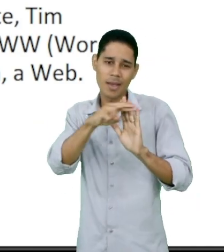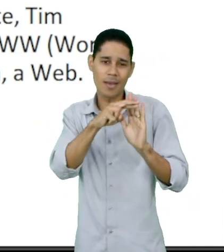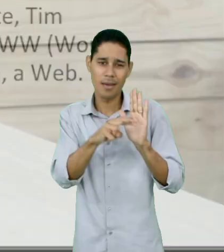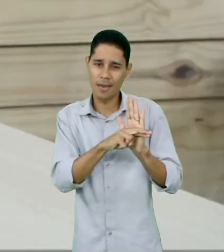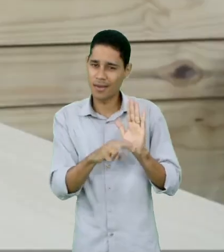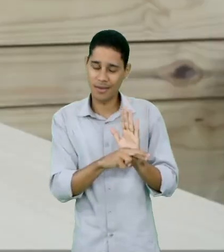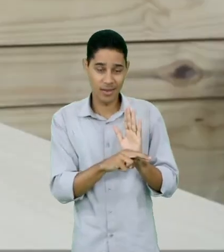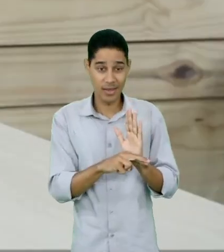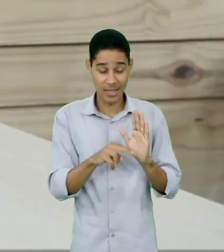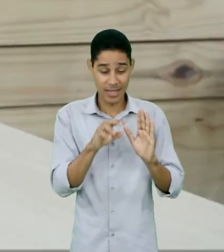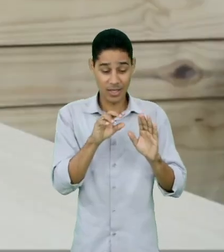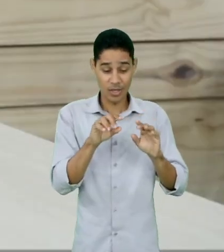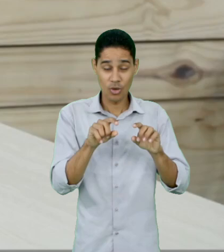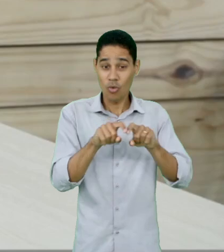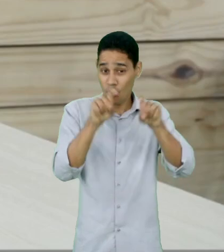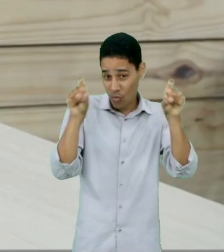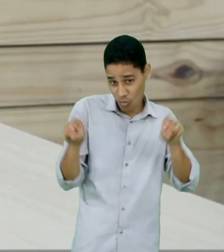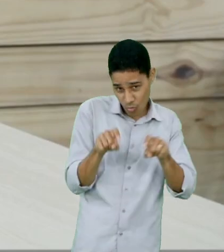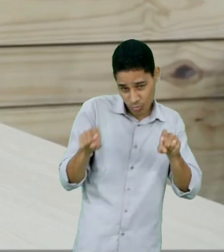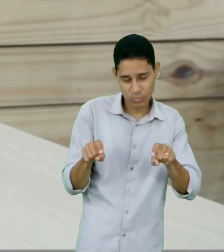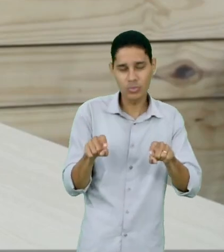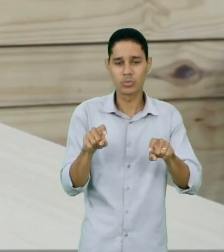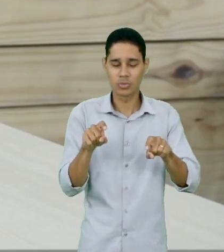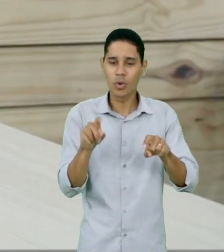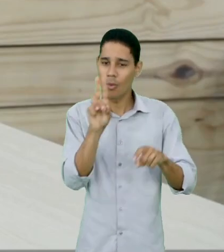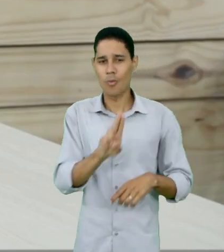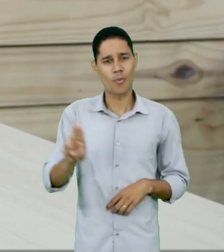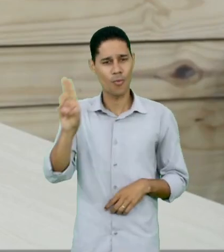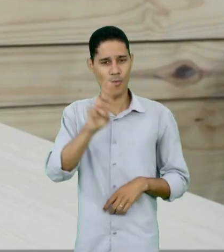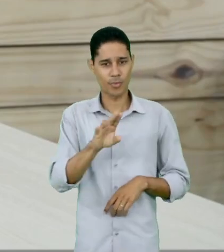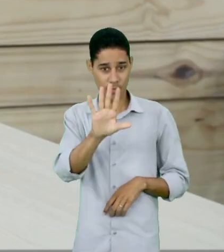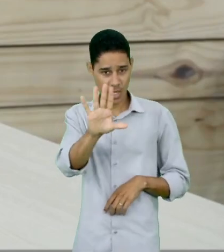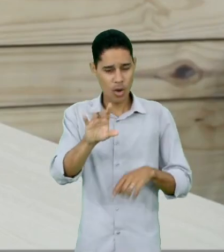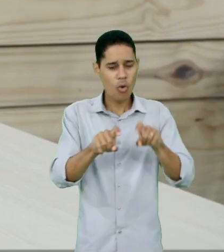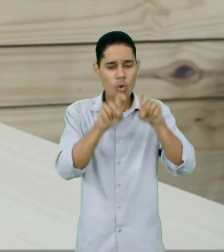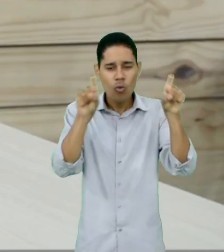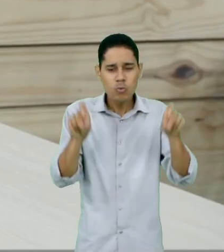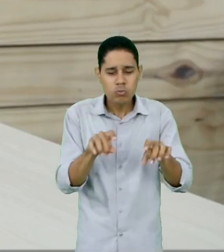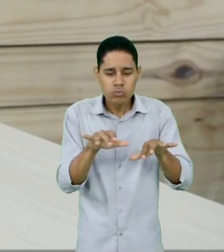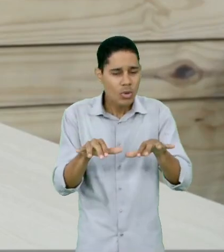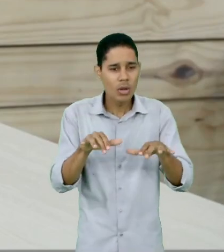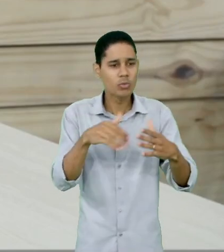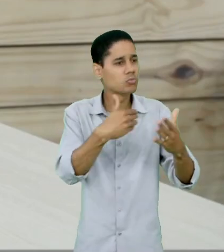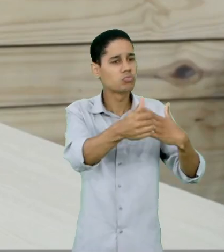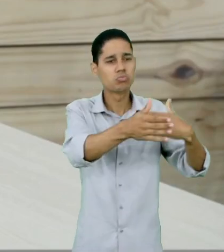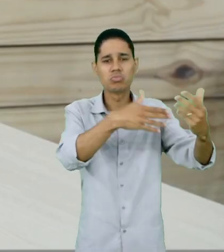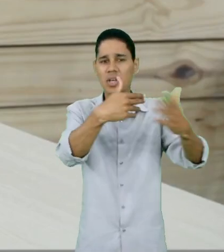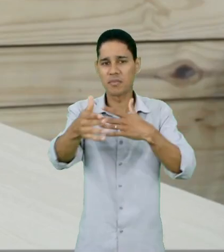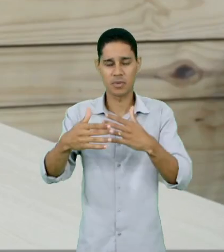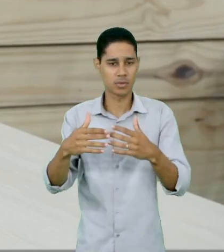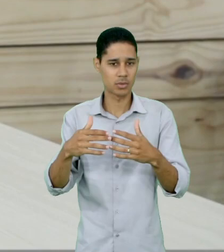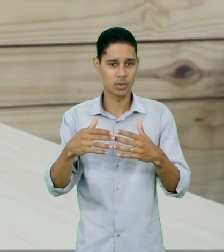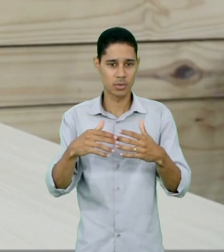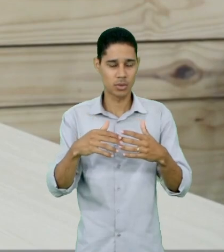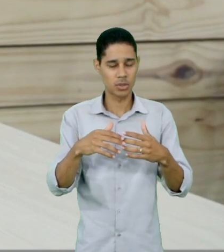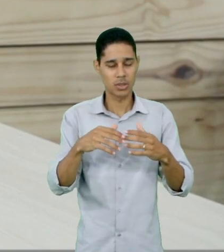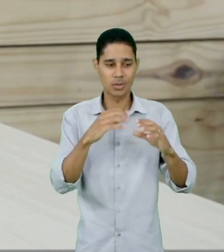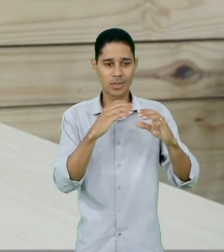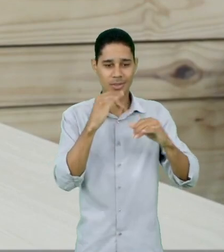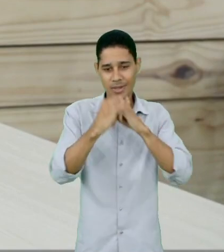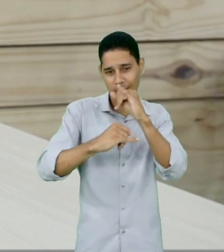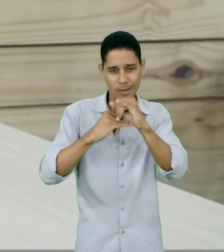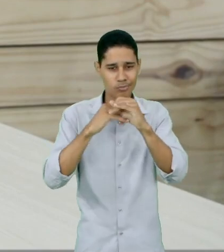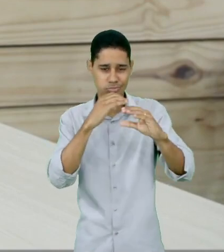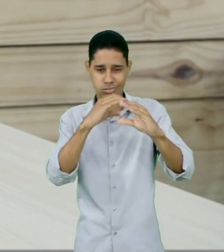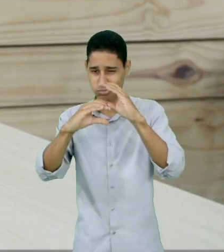que os computadores utilizam. Entenda computador como qualquer máquina computacional que se comunique na internet,